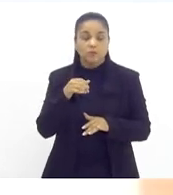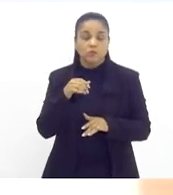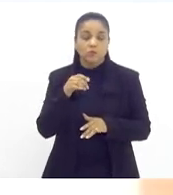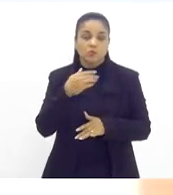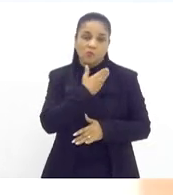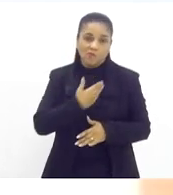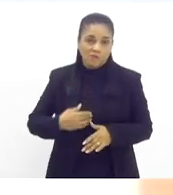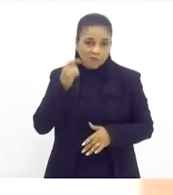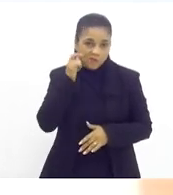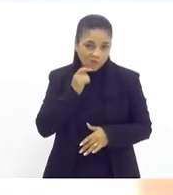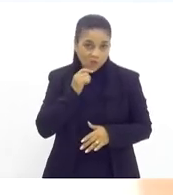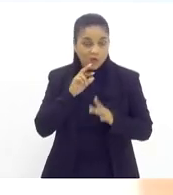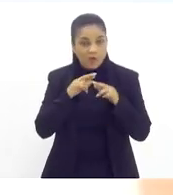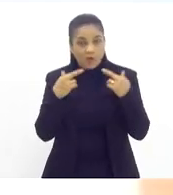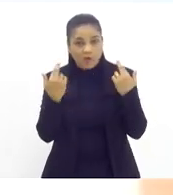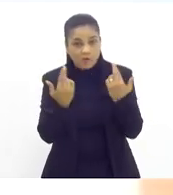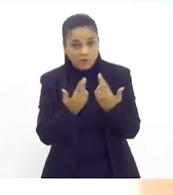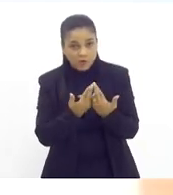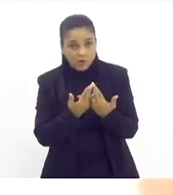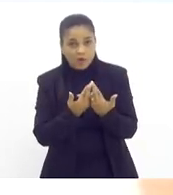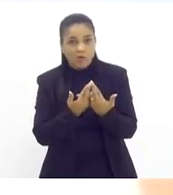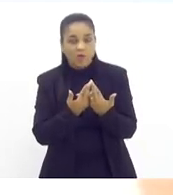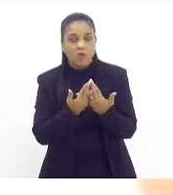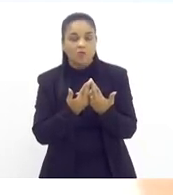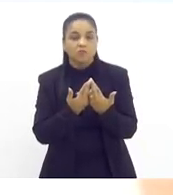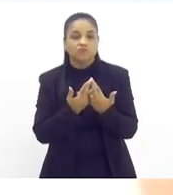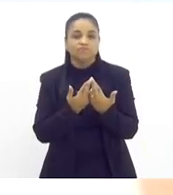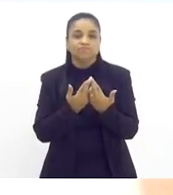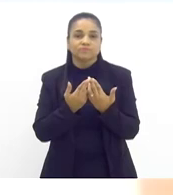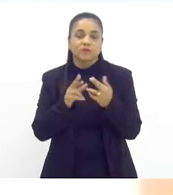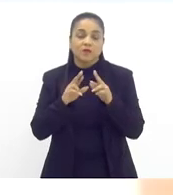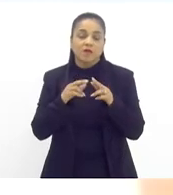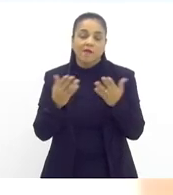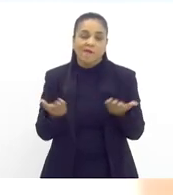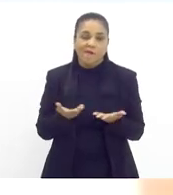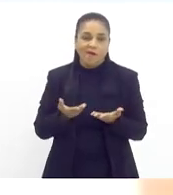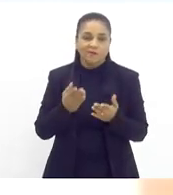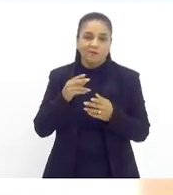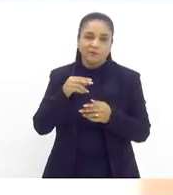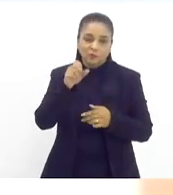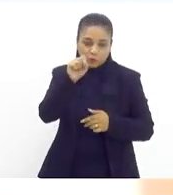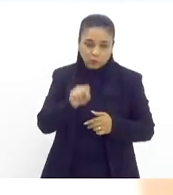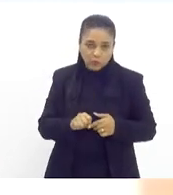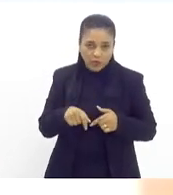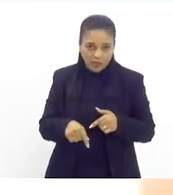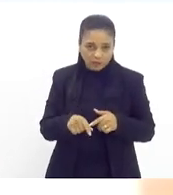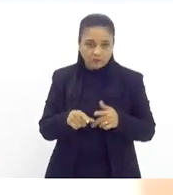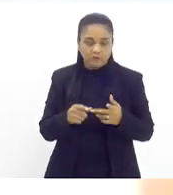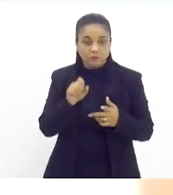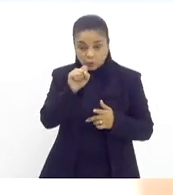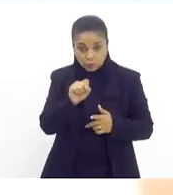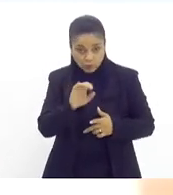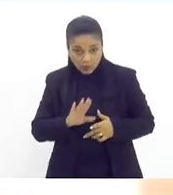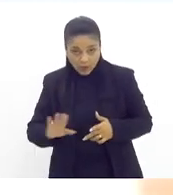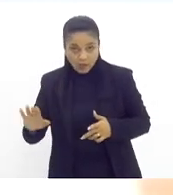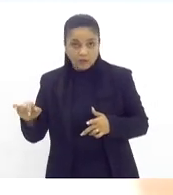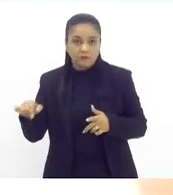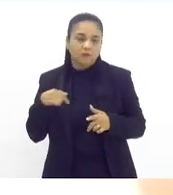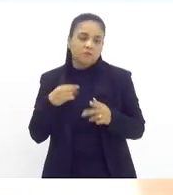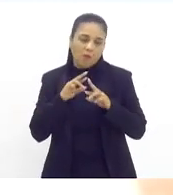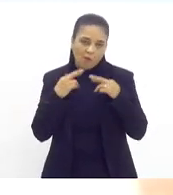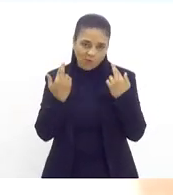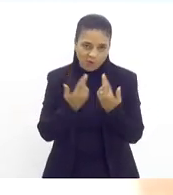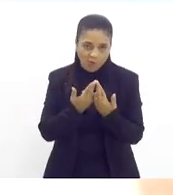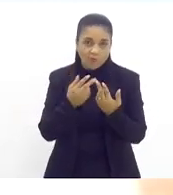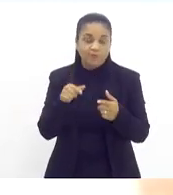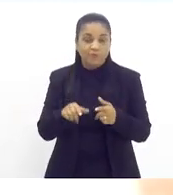para uma reunião com os governadores do Sul e do Sudeste nesse momento, secretário Bernard. Então, ele lamenta não poder estar